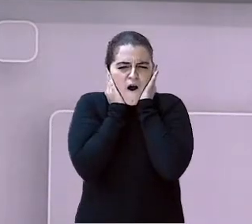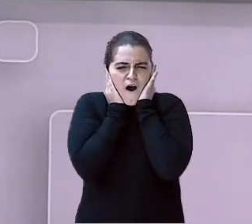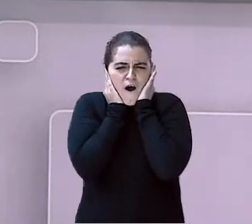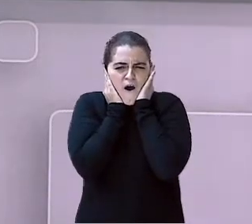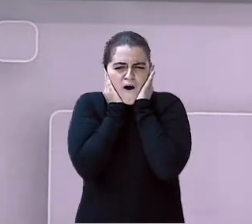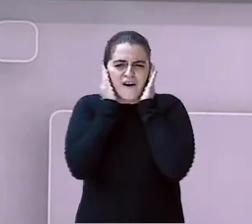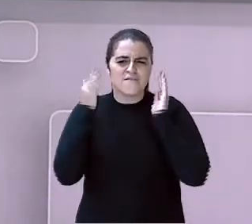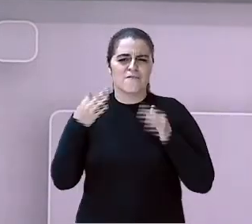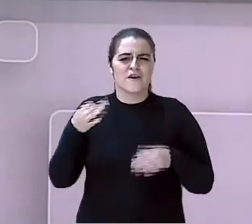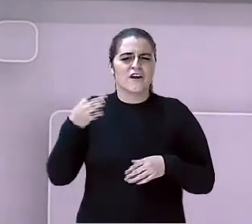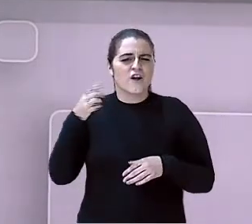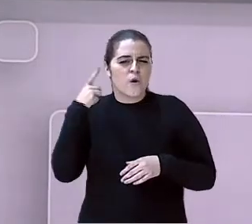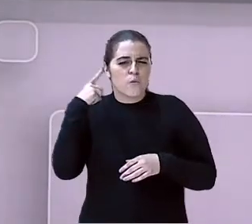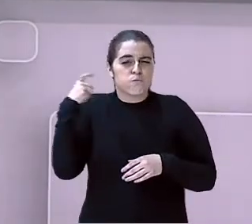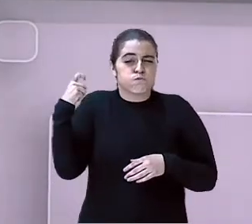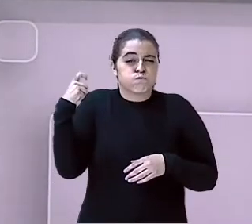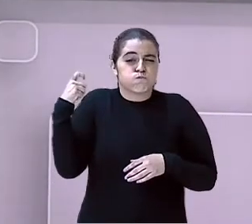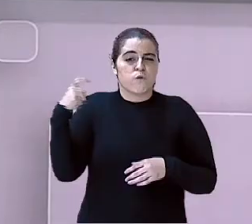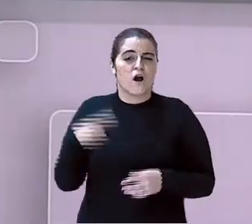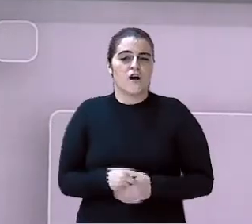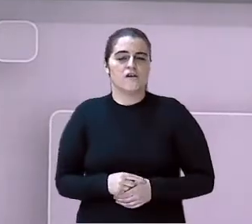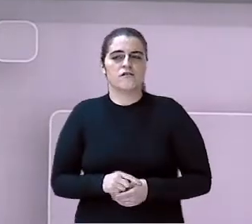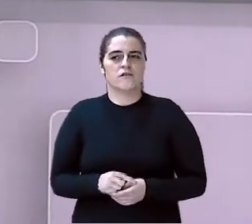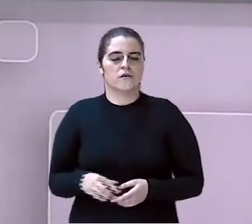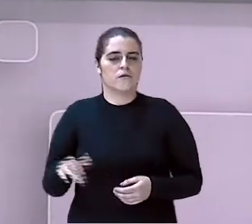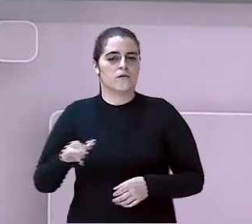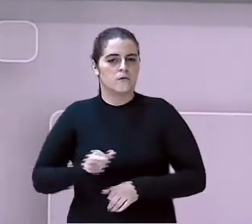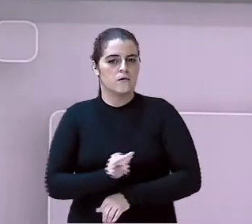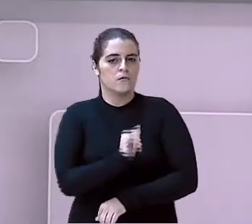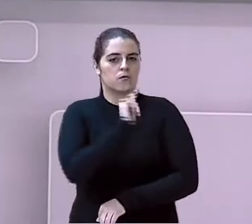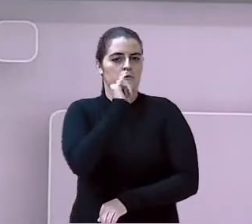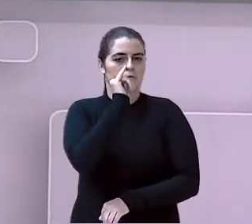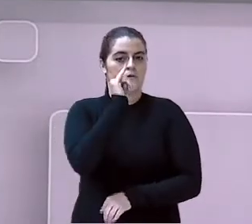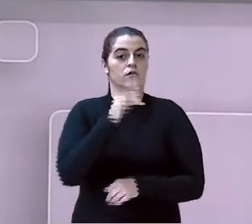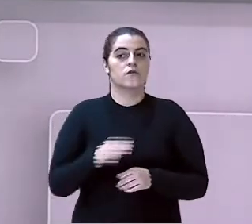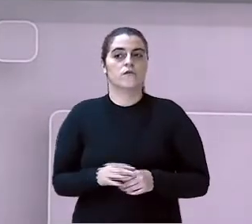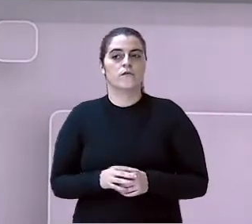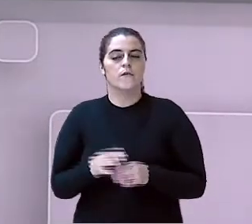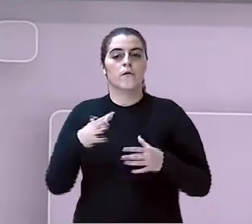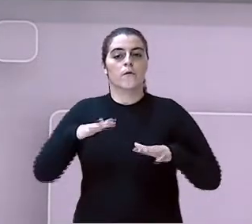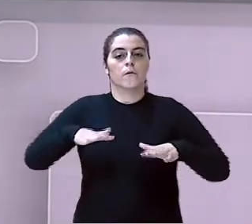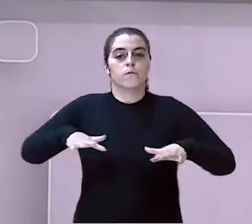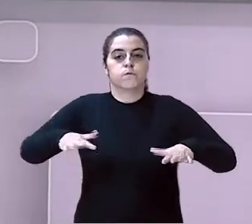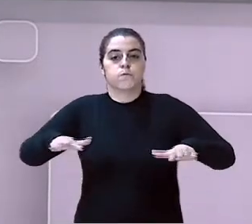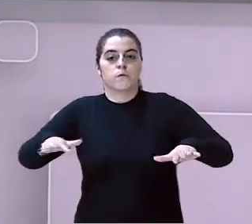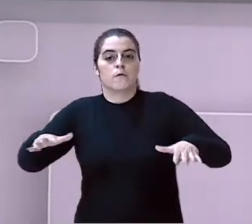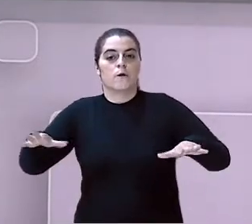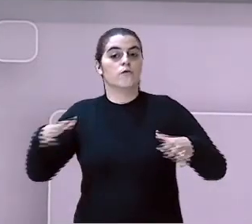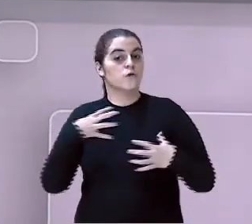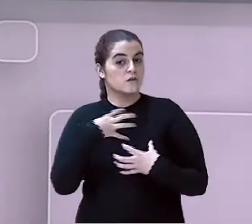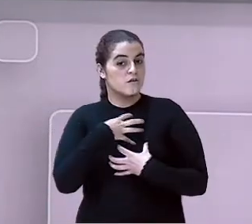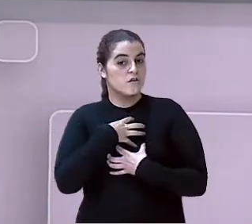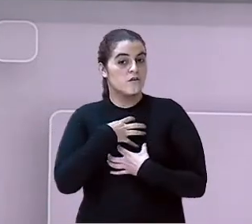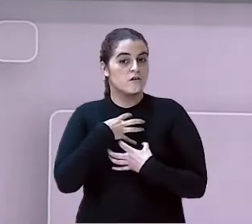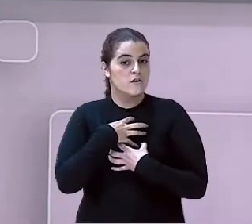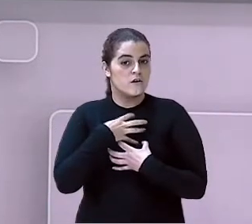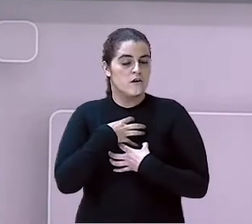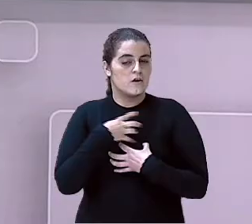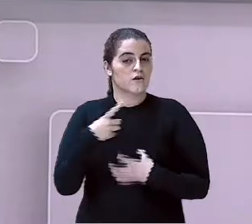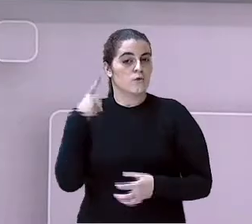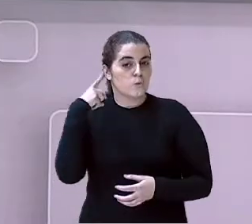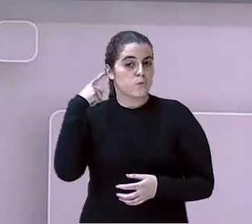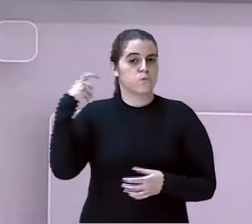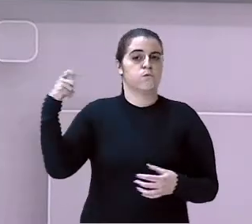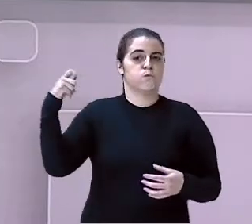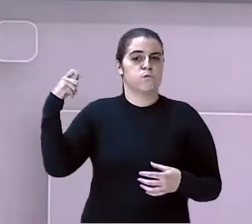que é o barulho. Para ele poder decolar. Isso tudo são vibrações que acontecem e emitem